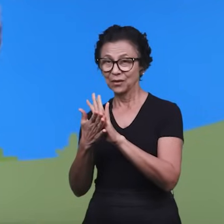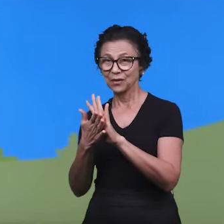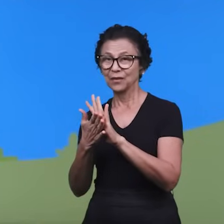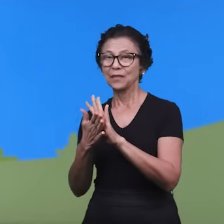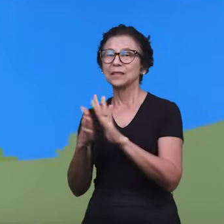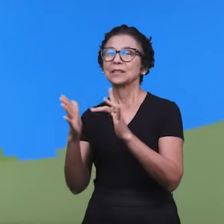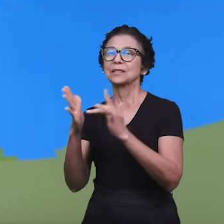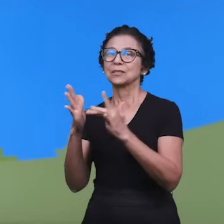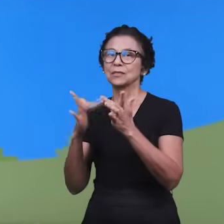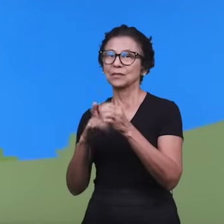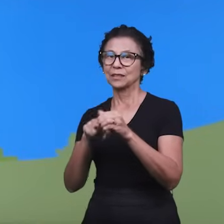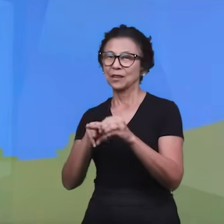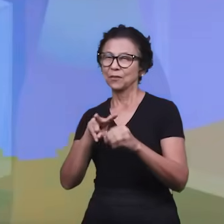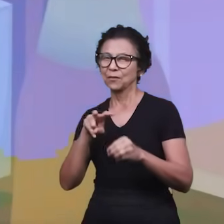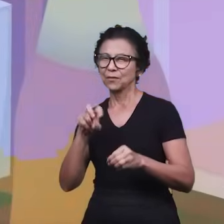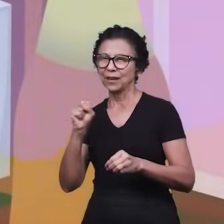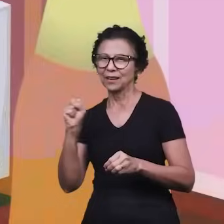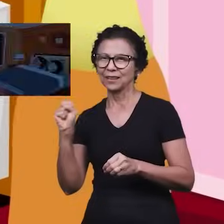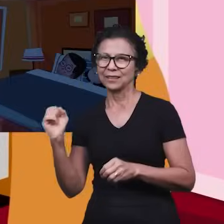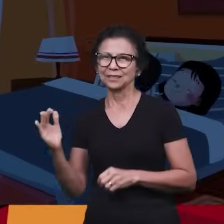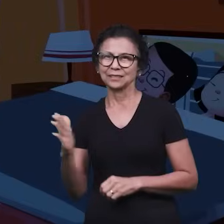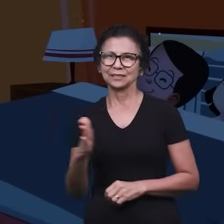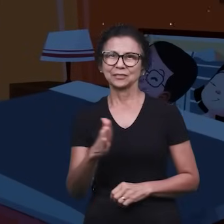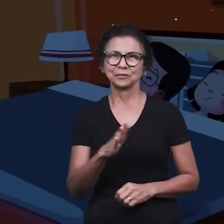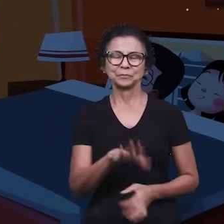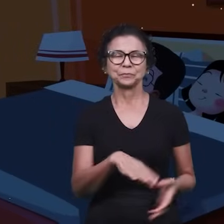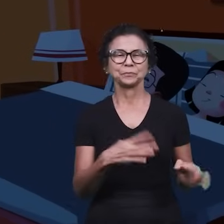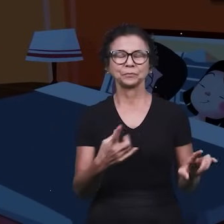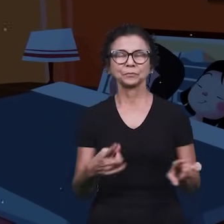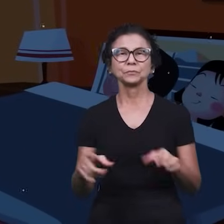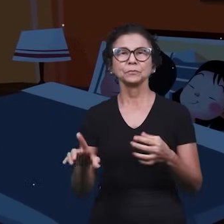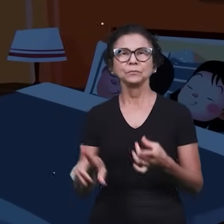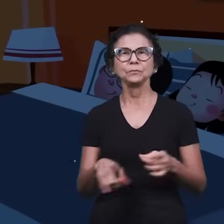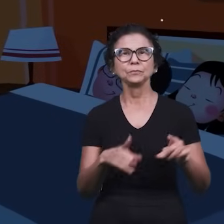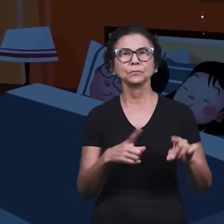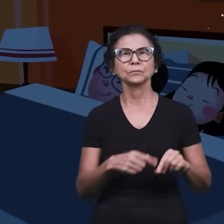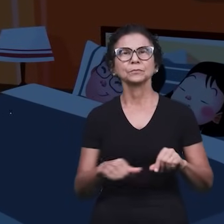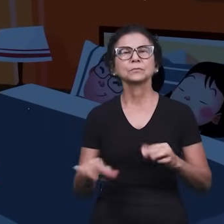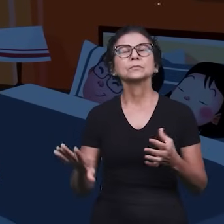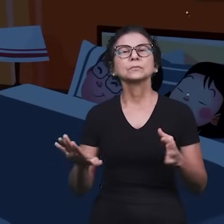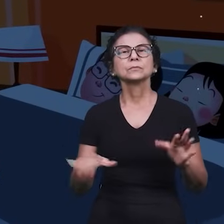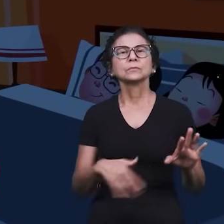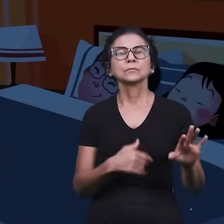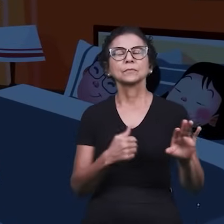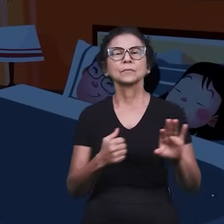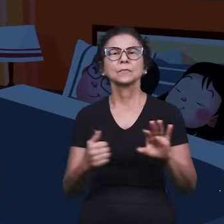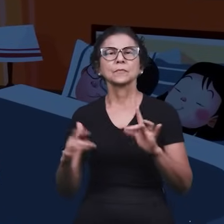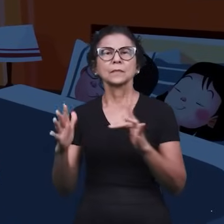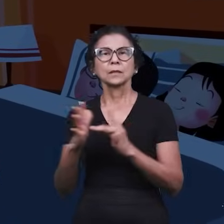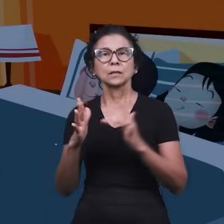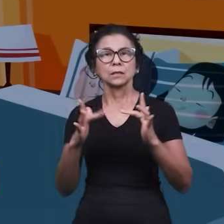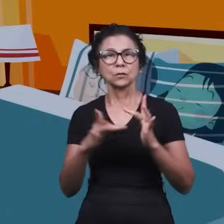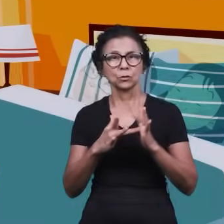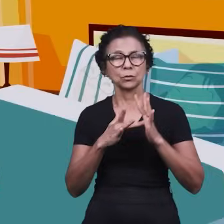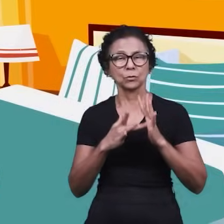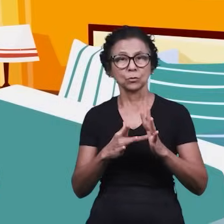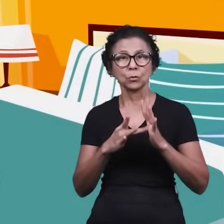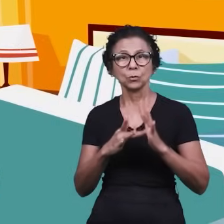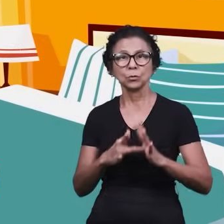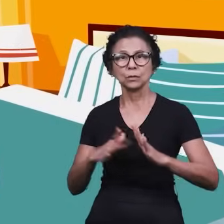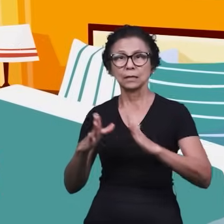meio da noite. Ele virá no meio da noite, o noivo vem buscar a